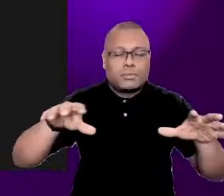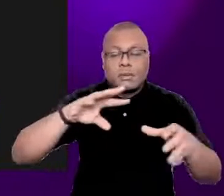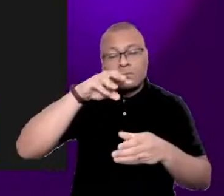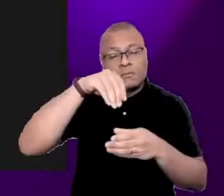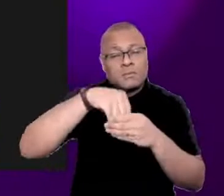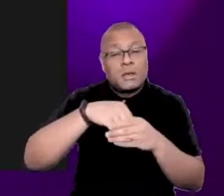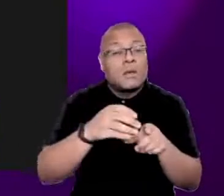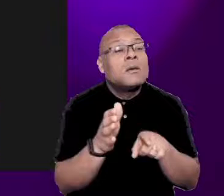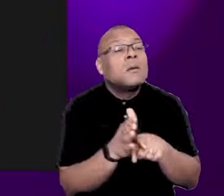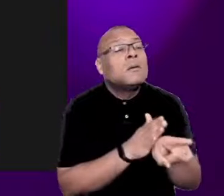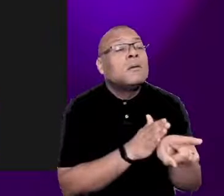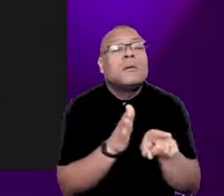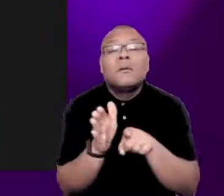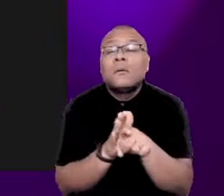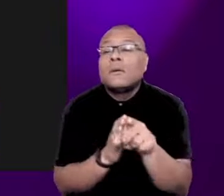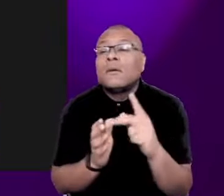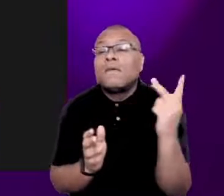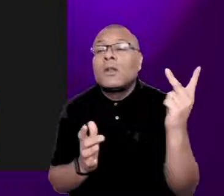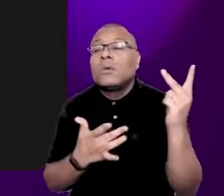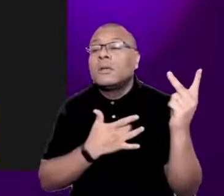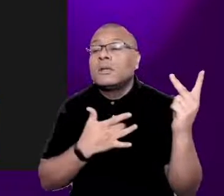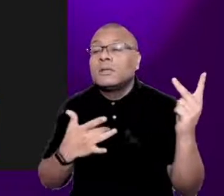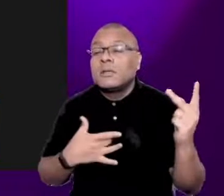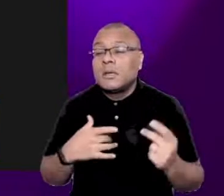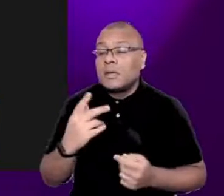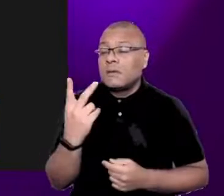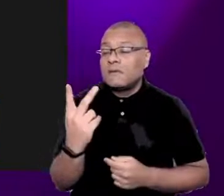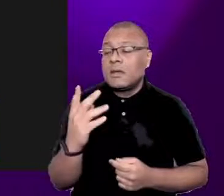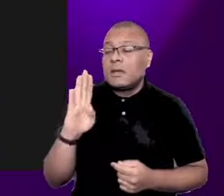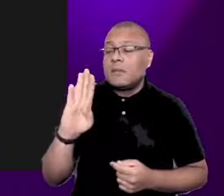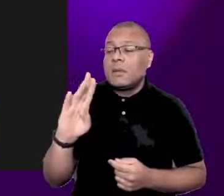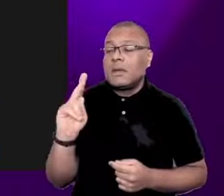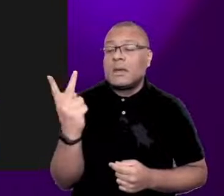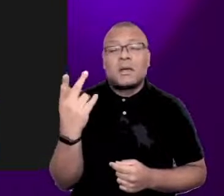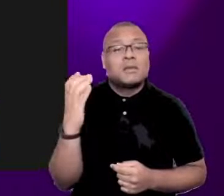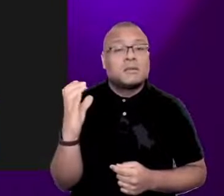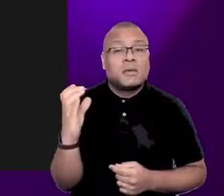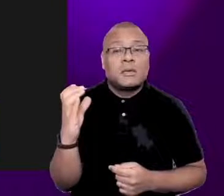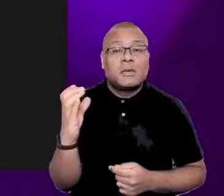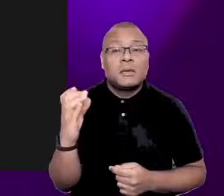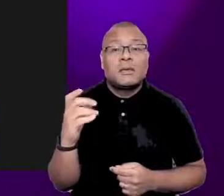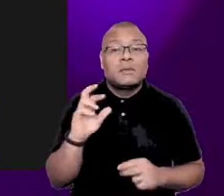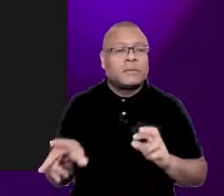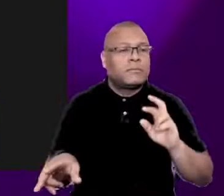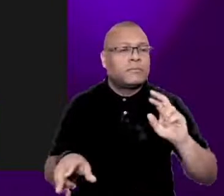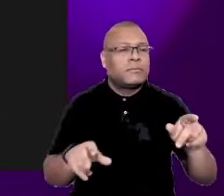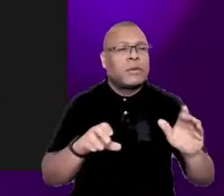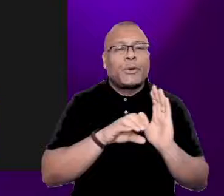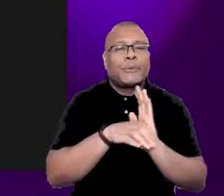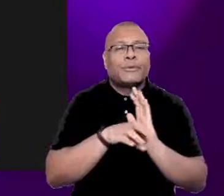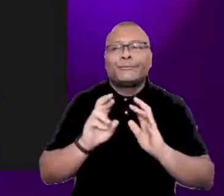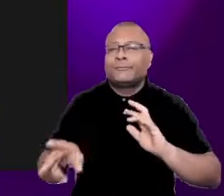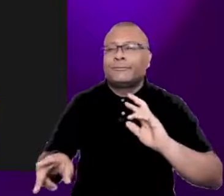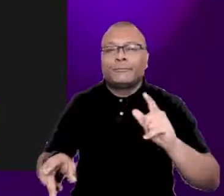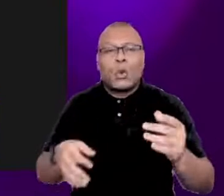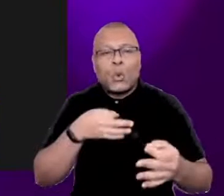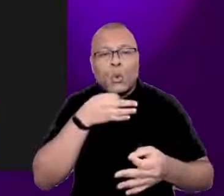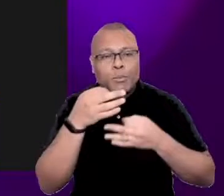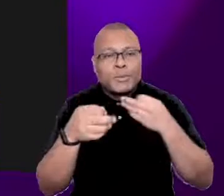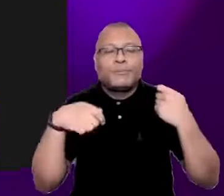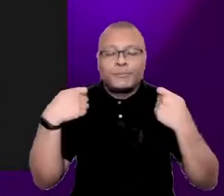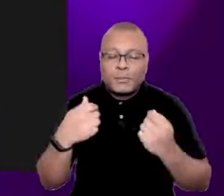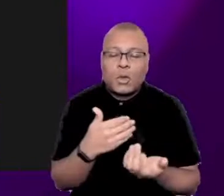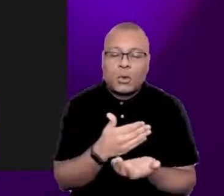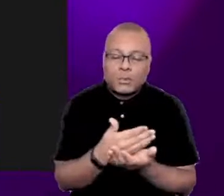perguntar para muitas pessoas, valor em saúde ou VBHC, a gente tem diferenças conceituais, né? Então, a gente precisa